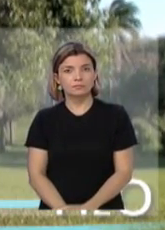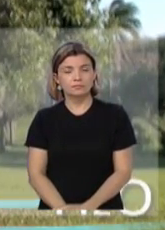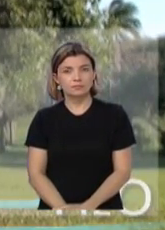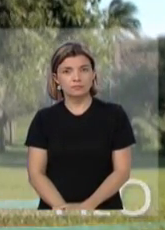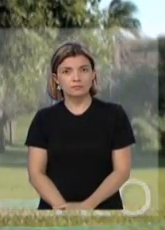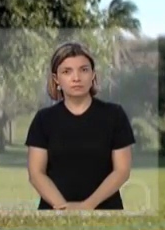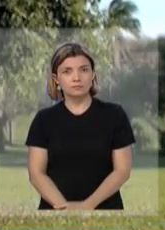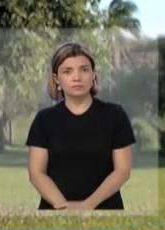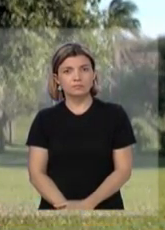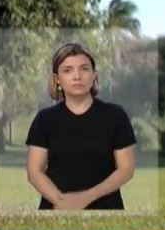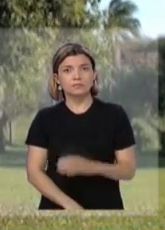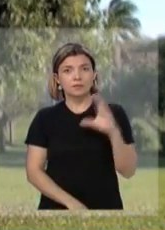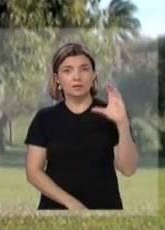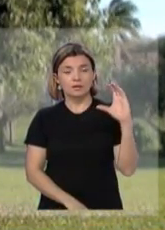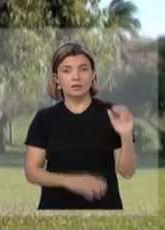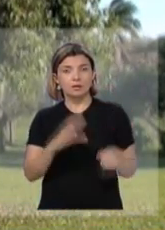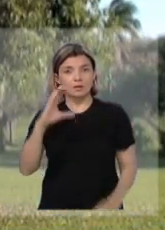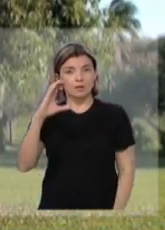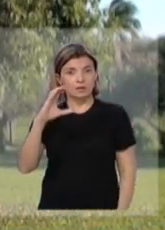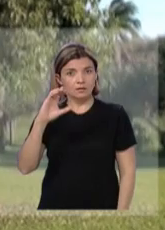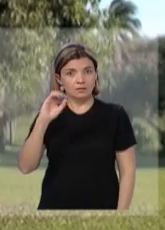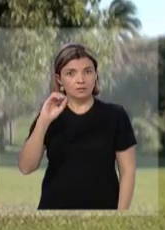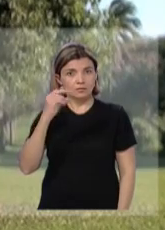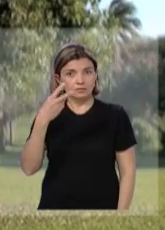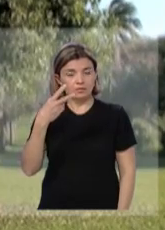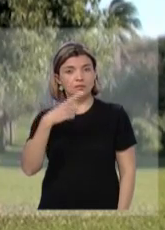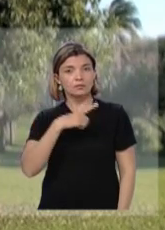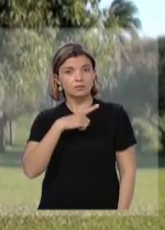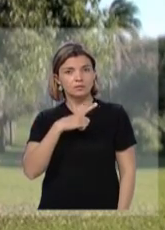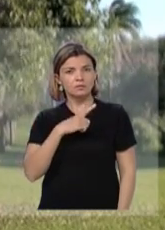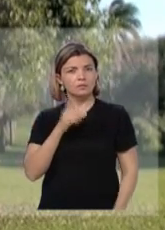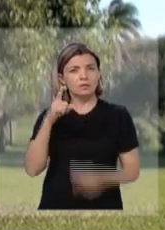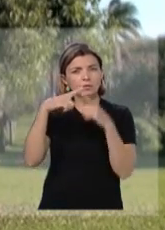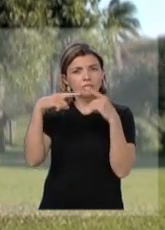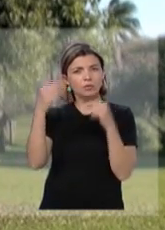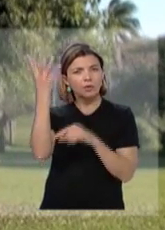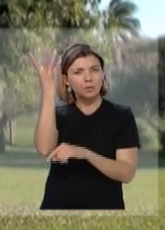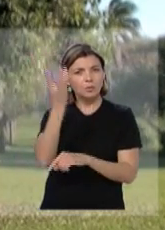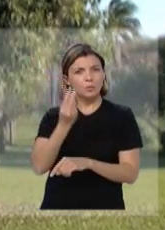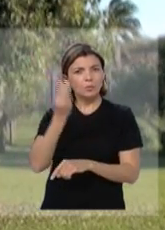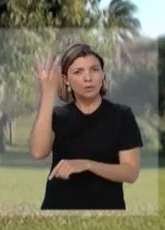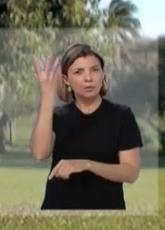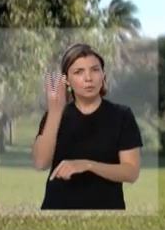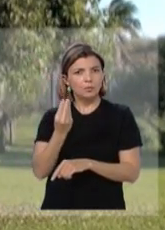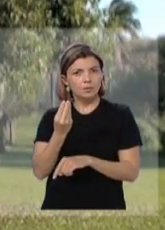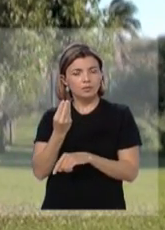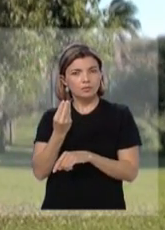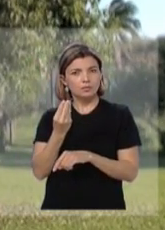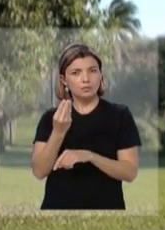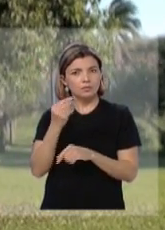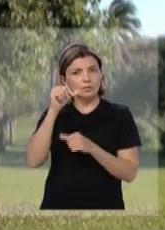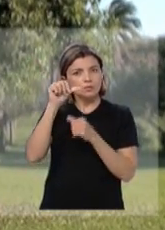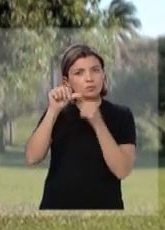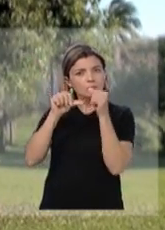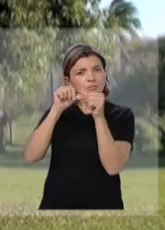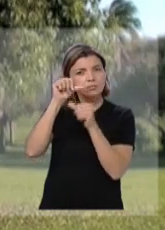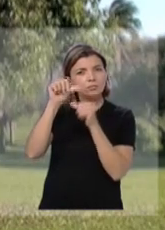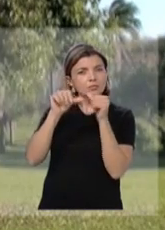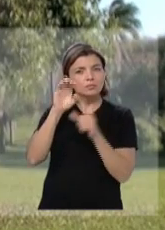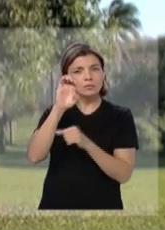Música O gás carbônico é captado pelas folhas, através de pequenas estruturas presentes nelas,